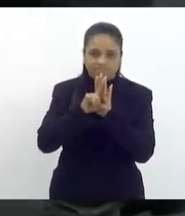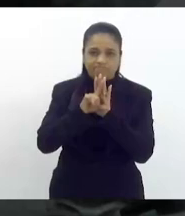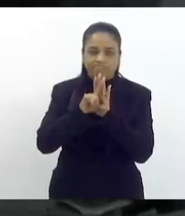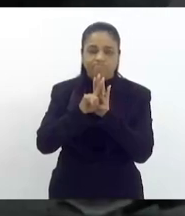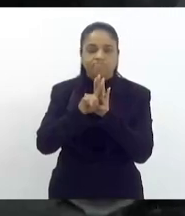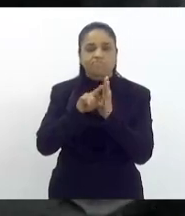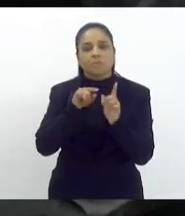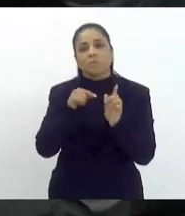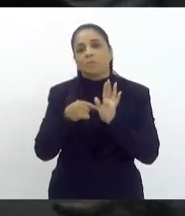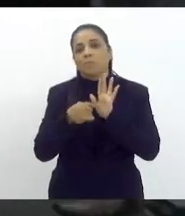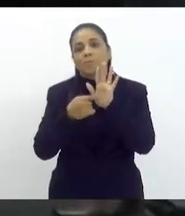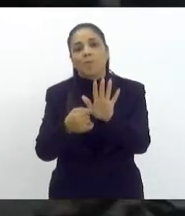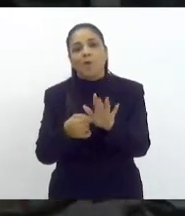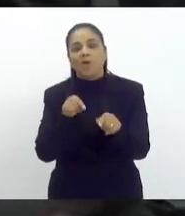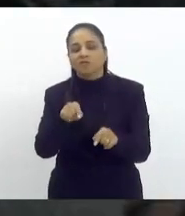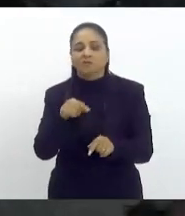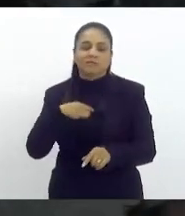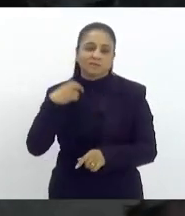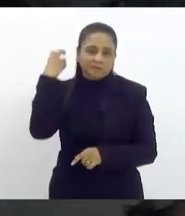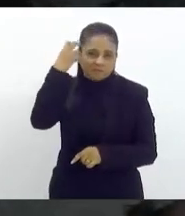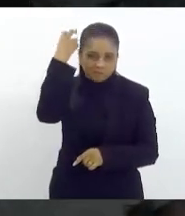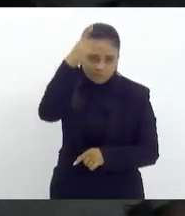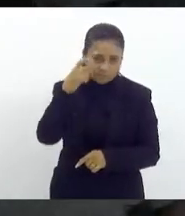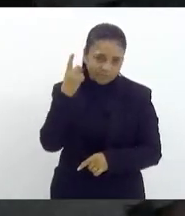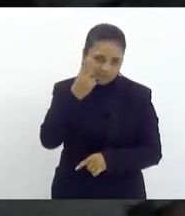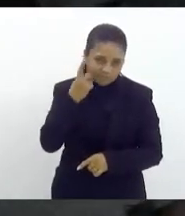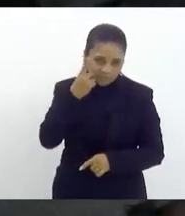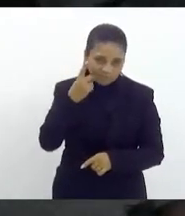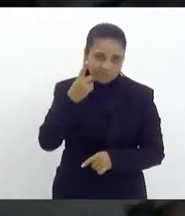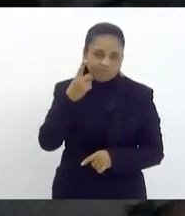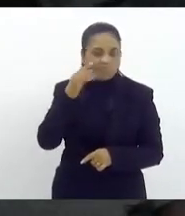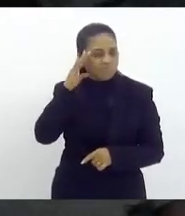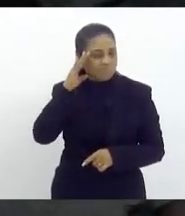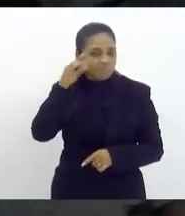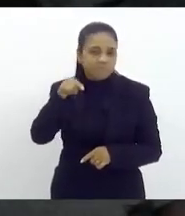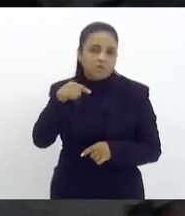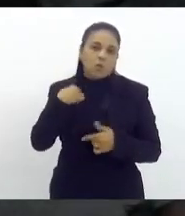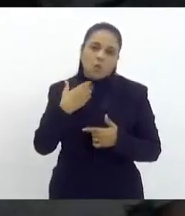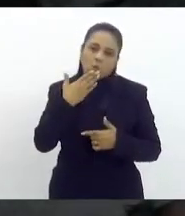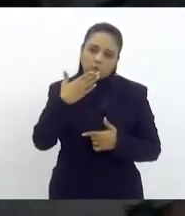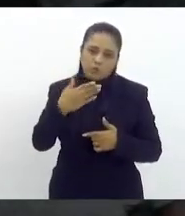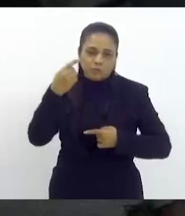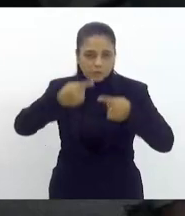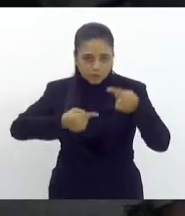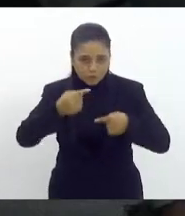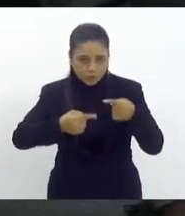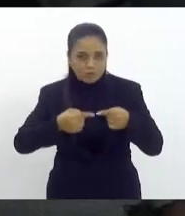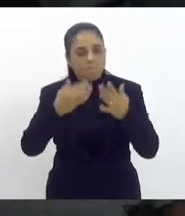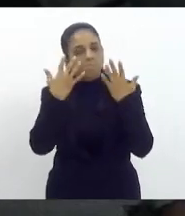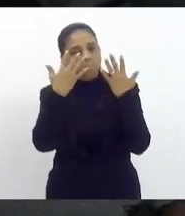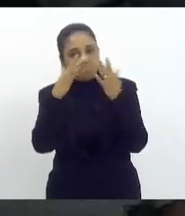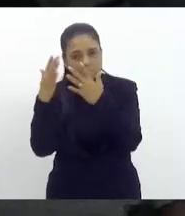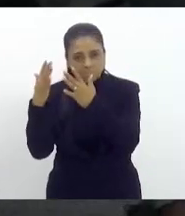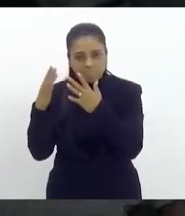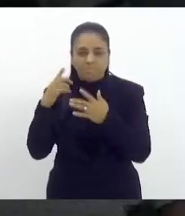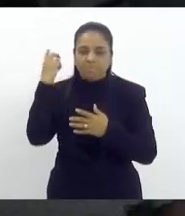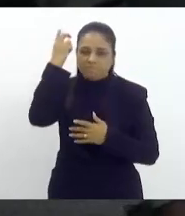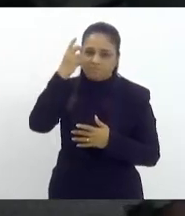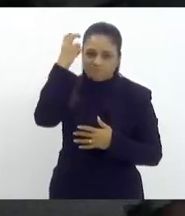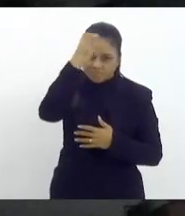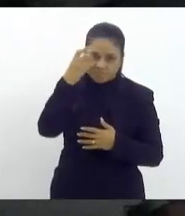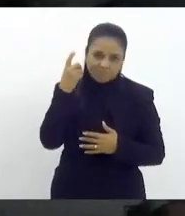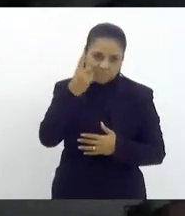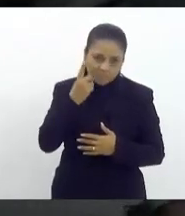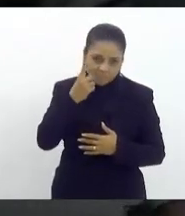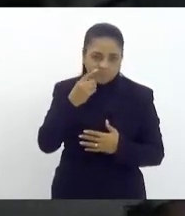a querida deputada Verônica Lima é fundamental por isso eu pedi para discutir já parabenizando a deputada